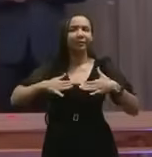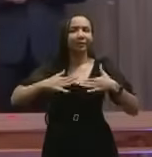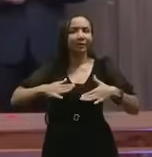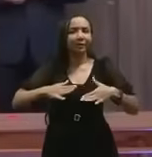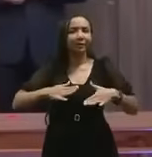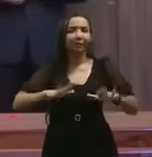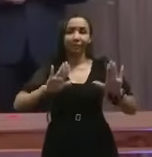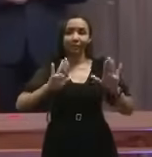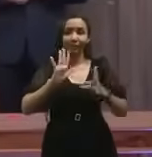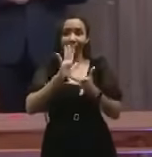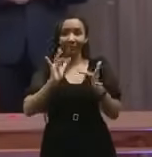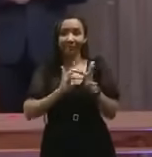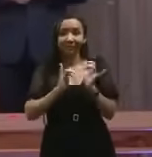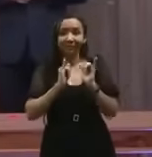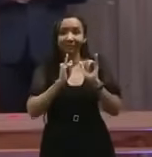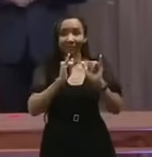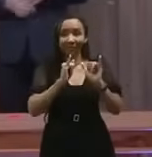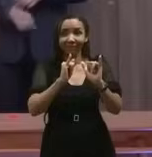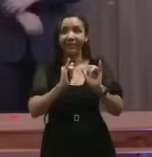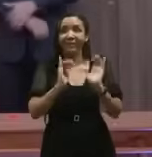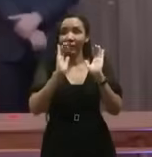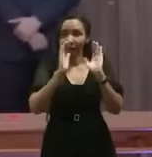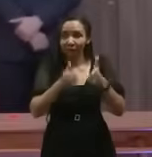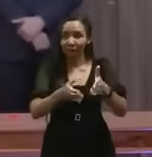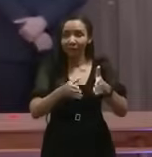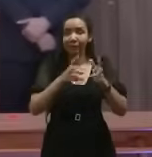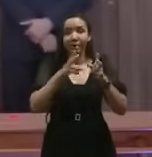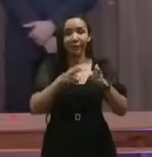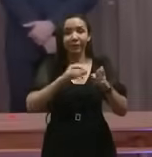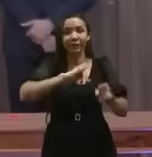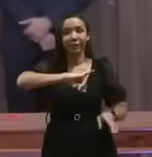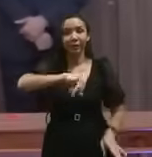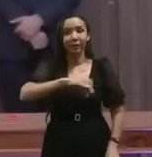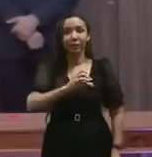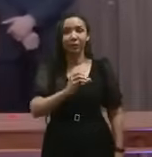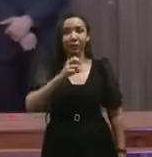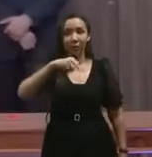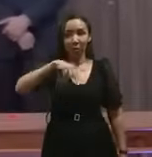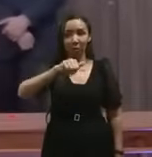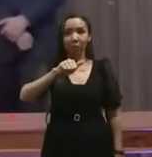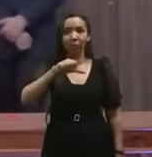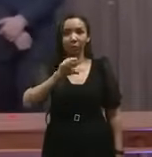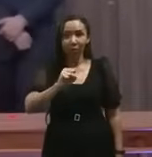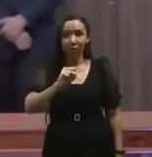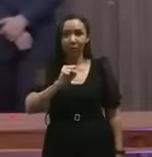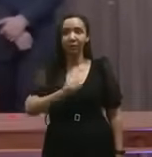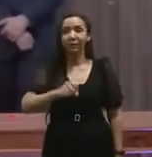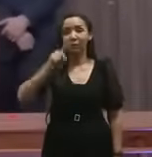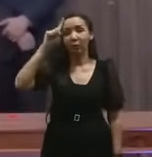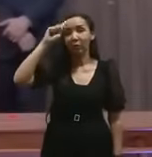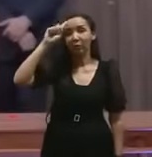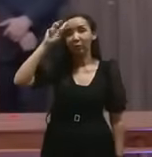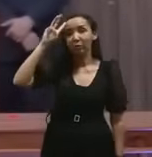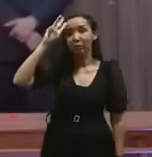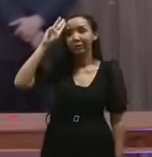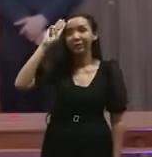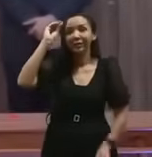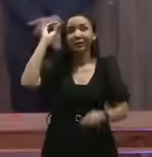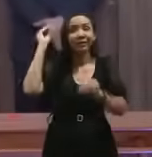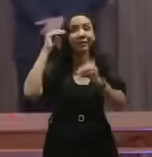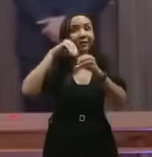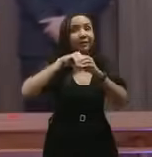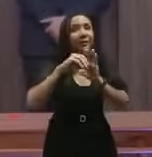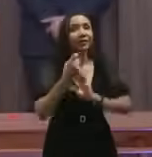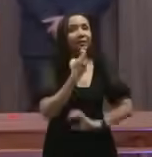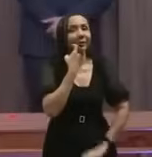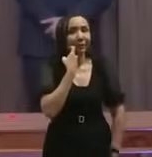no ventre do peixe e depois o peixe Vomitou o filho do homem vai estar três dias